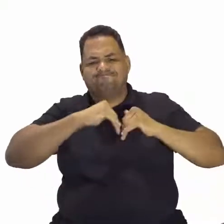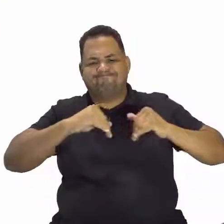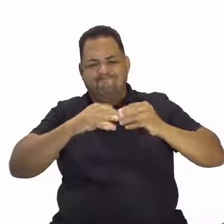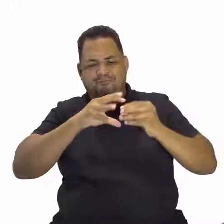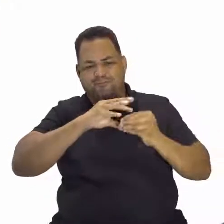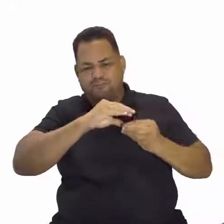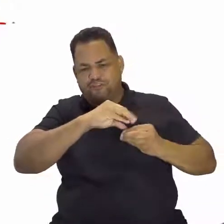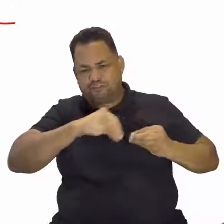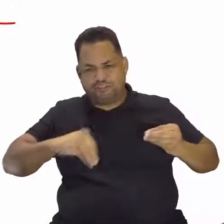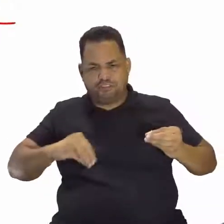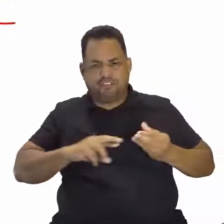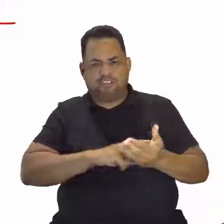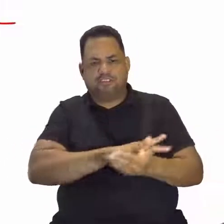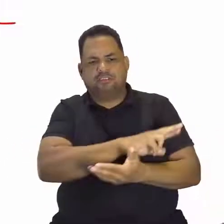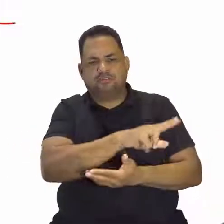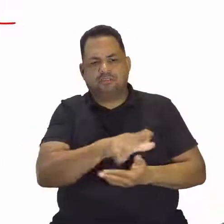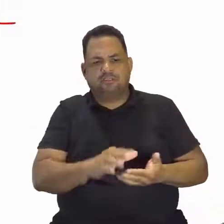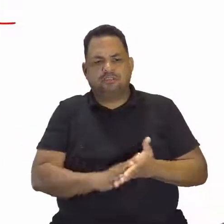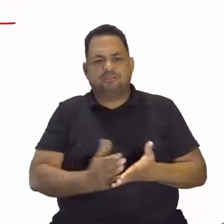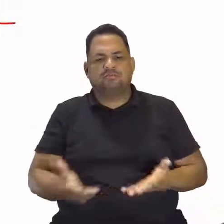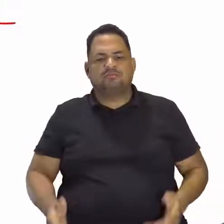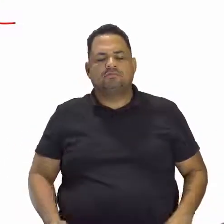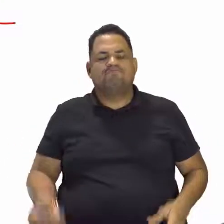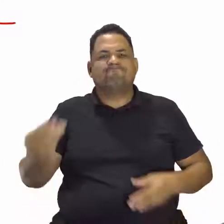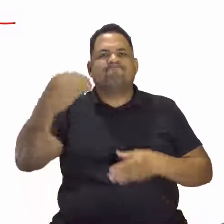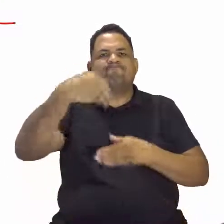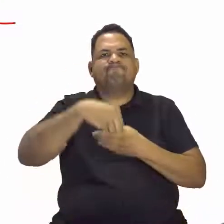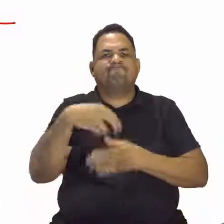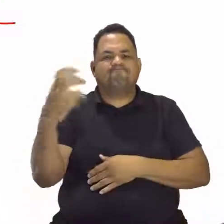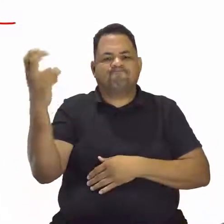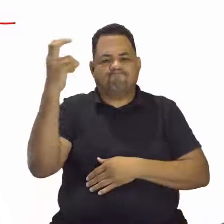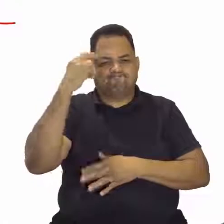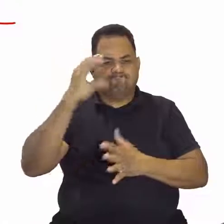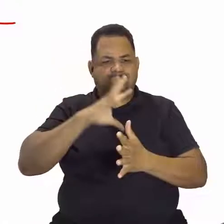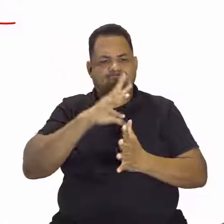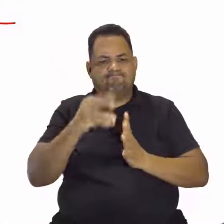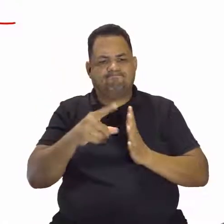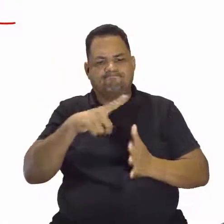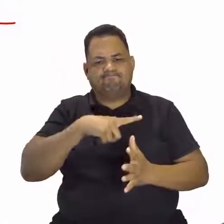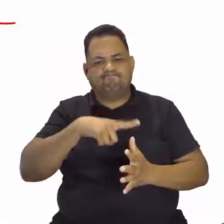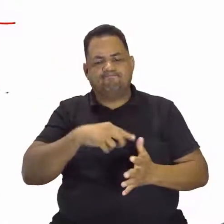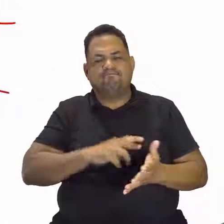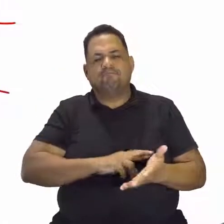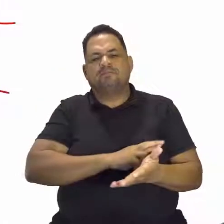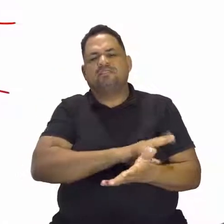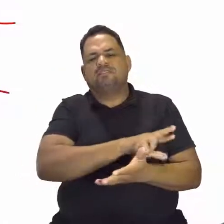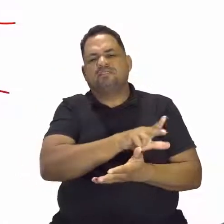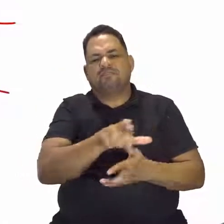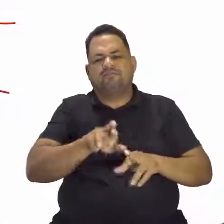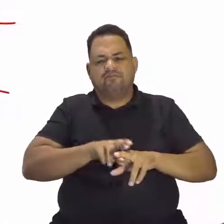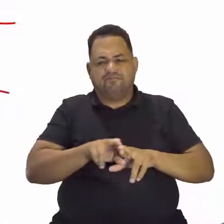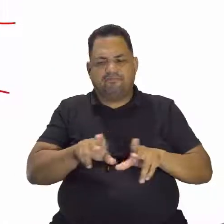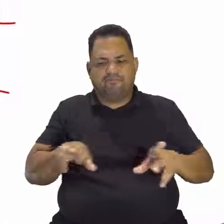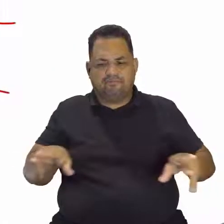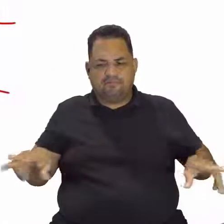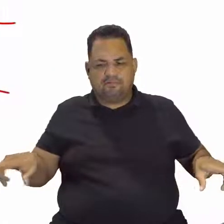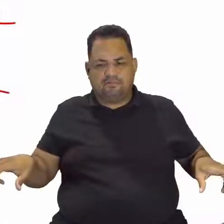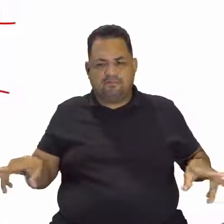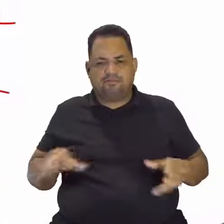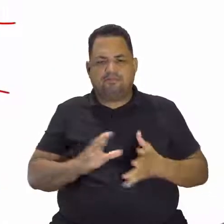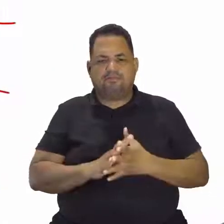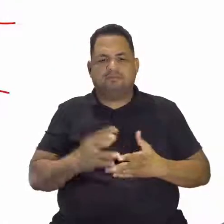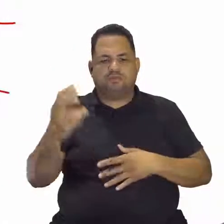suas tão variadas diversidades, que dentro da cultura amazônica existem várias culturas e